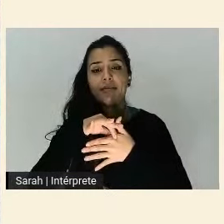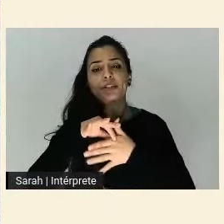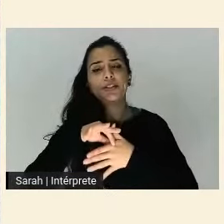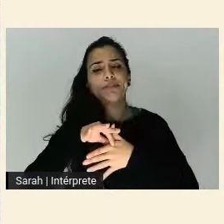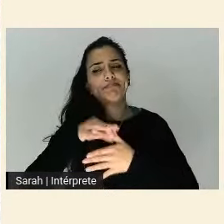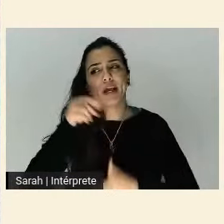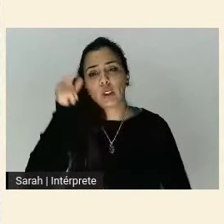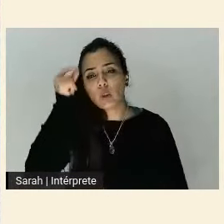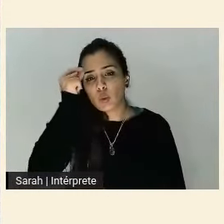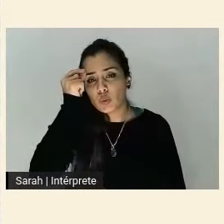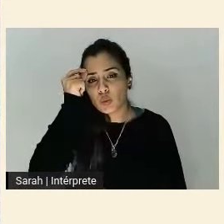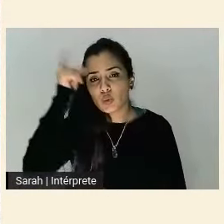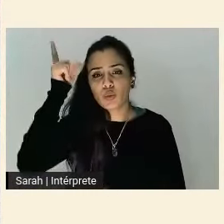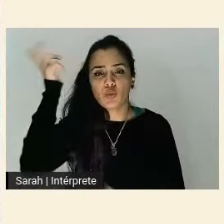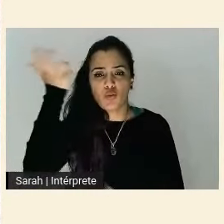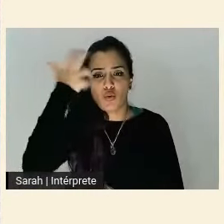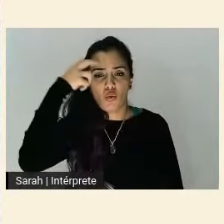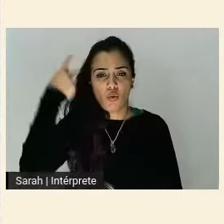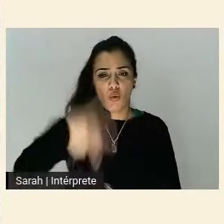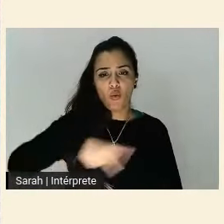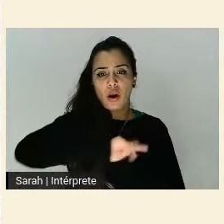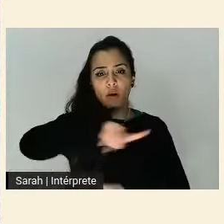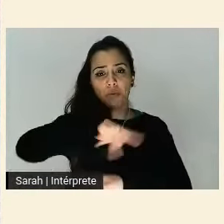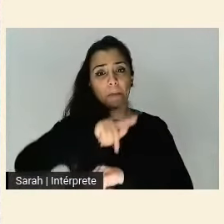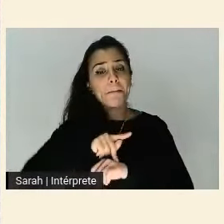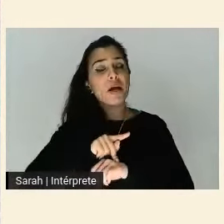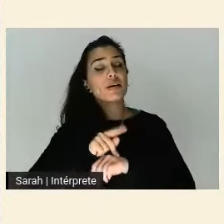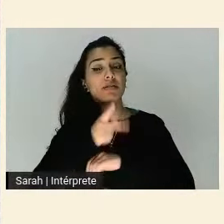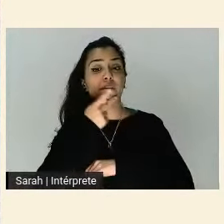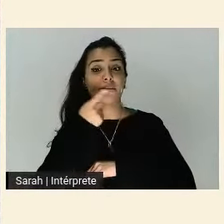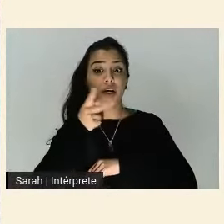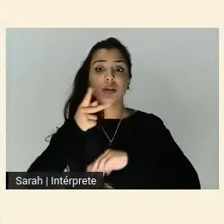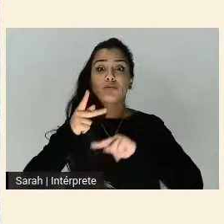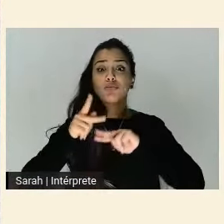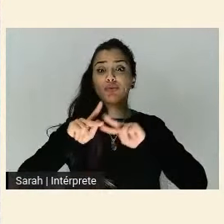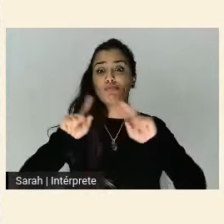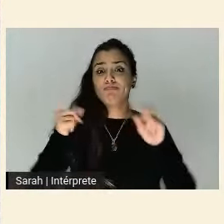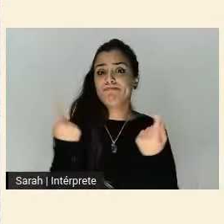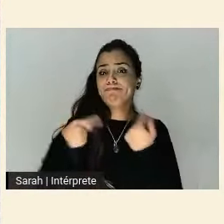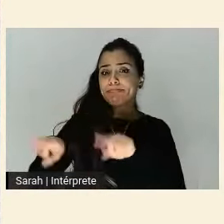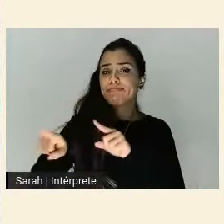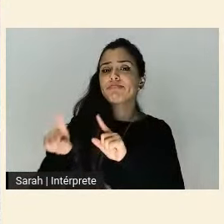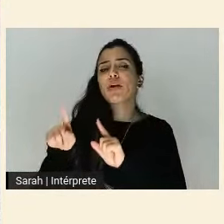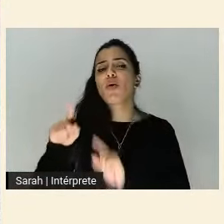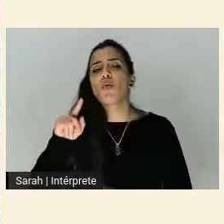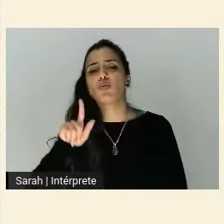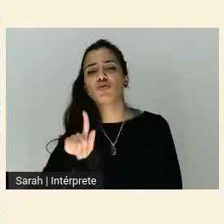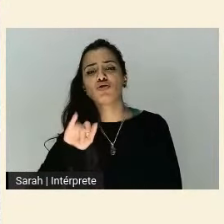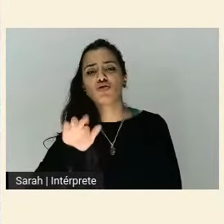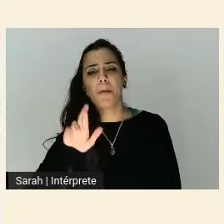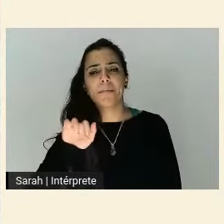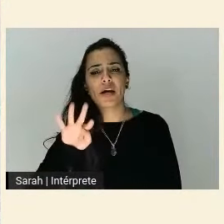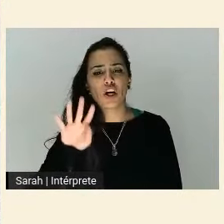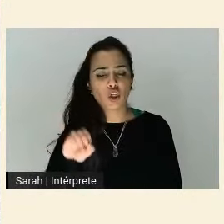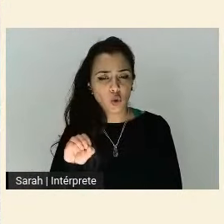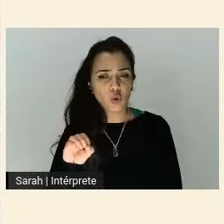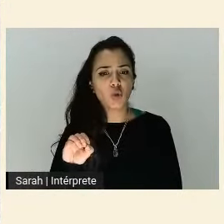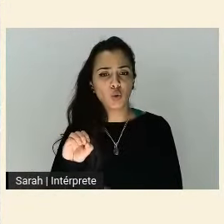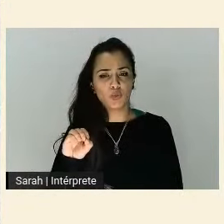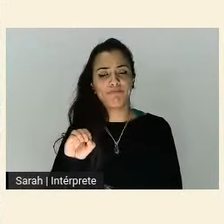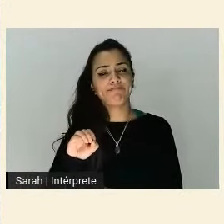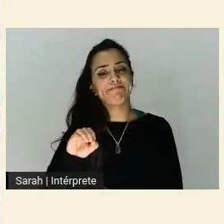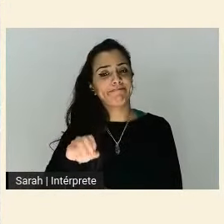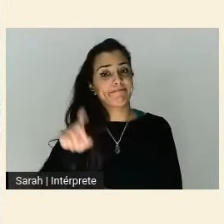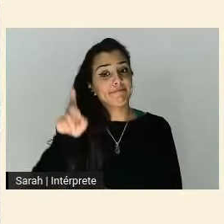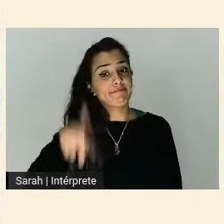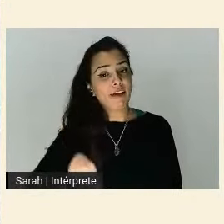cultural, né, do país, rivalizando justamente com Gilberto Freire. Né? Gilberto Freire era, há